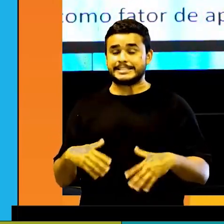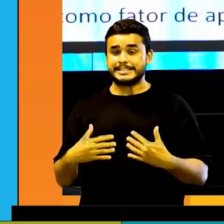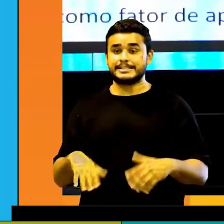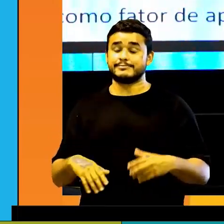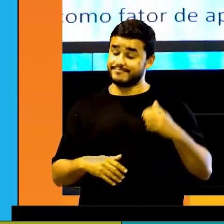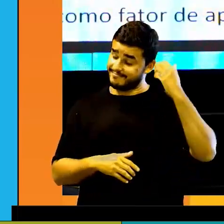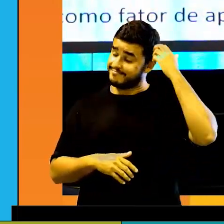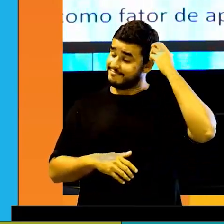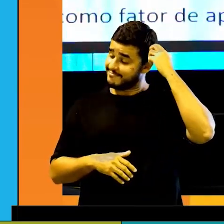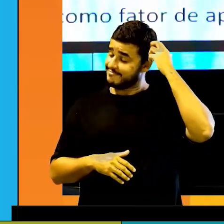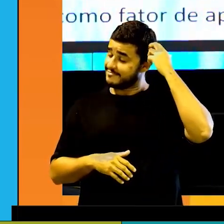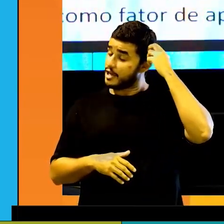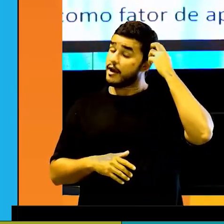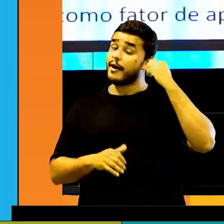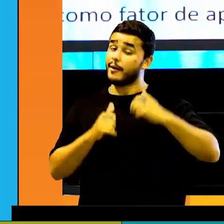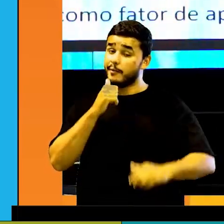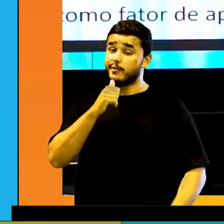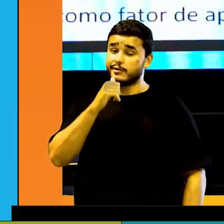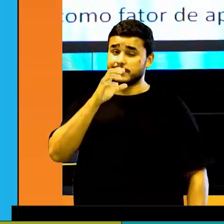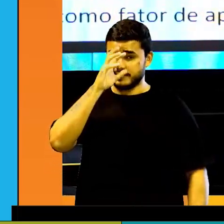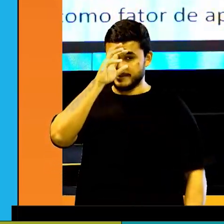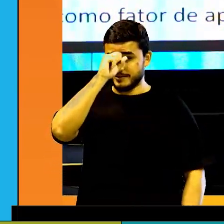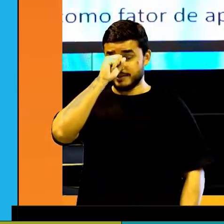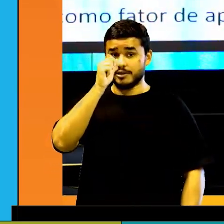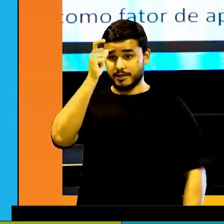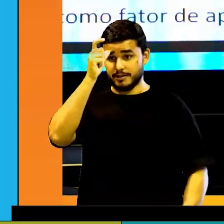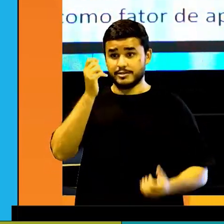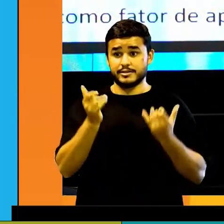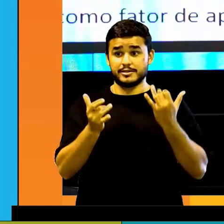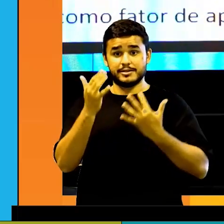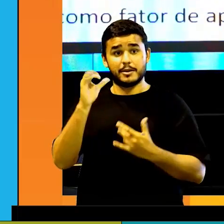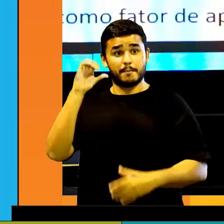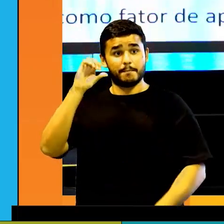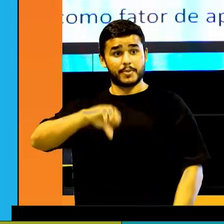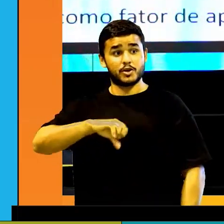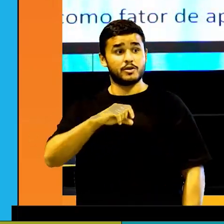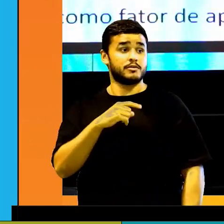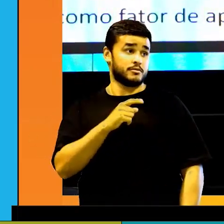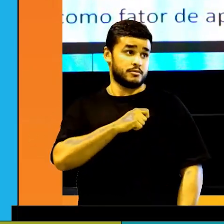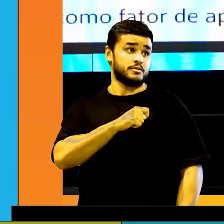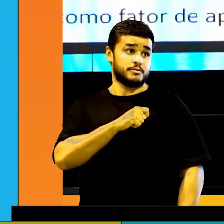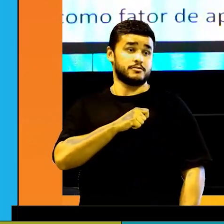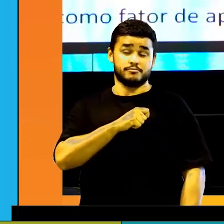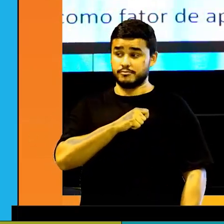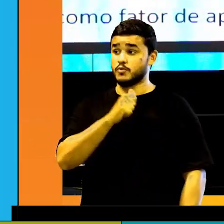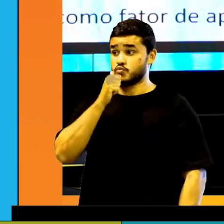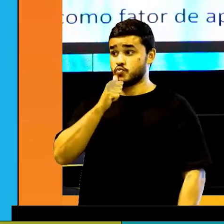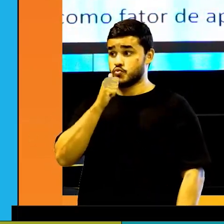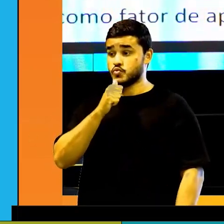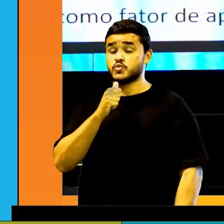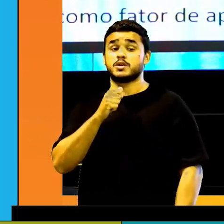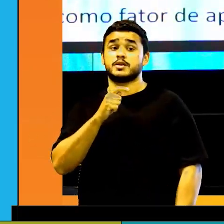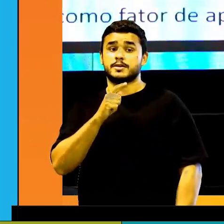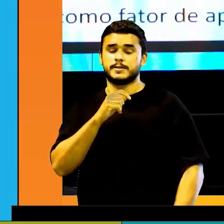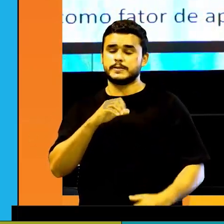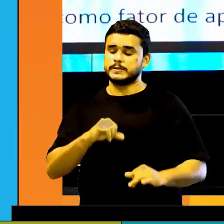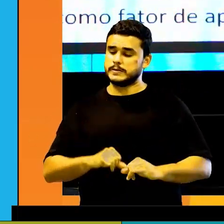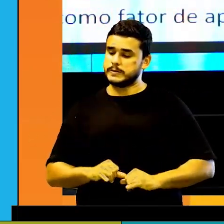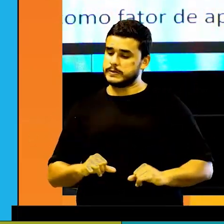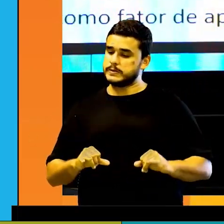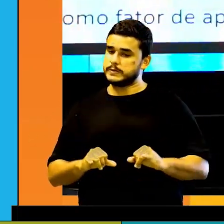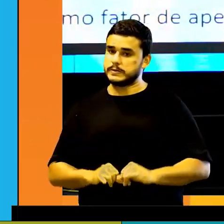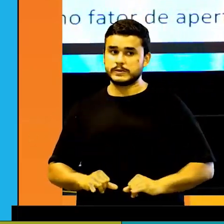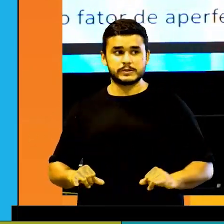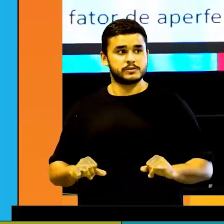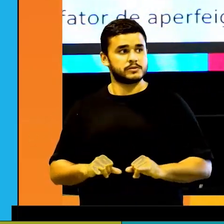pode. Mulher vingativa nem o cão pode. O que esse Fernando vai sofrer nas mãos da Aurélia depois de casados, que